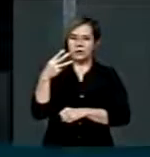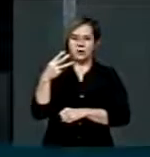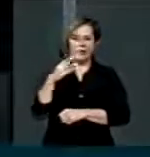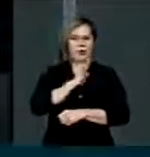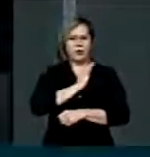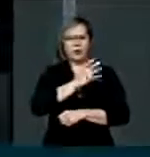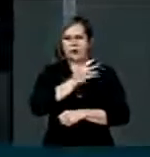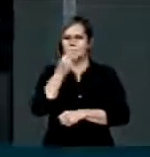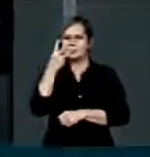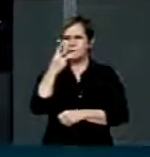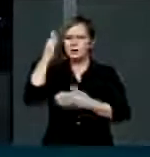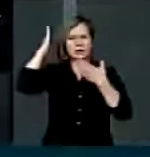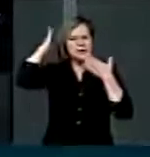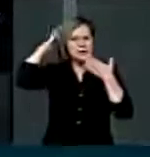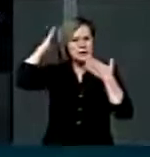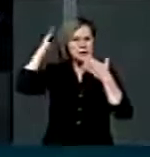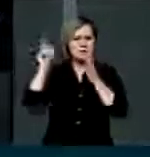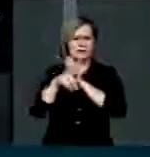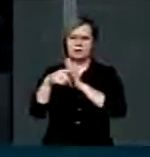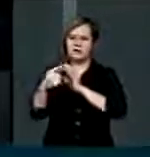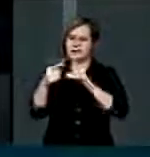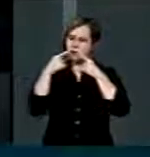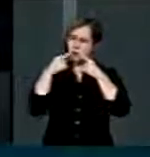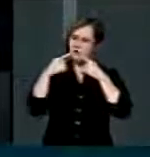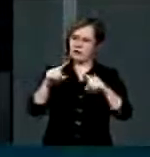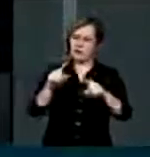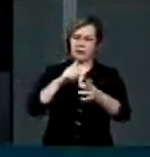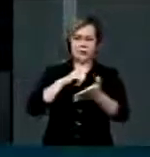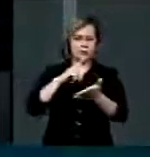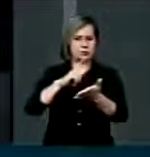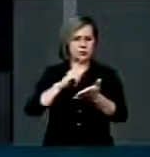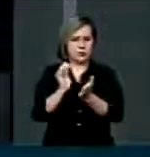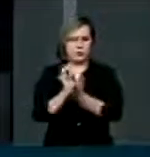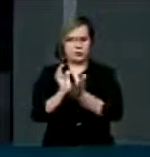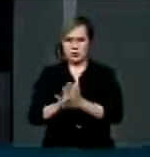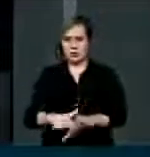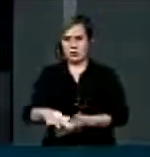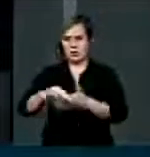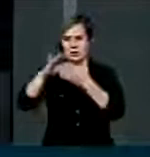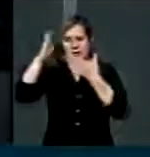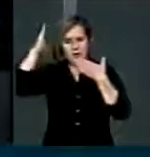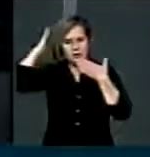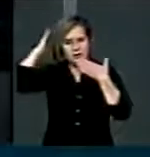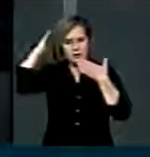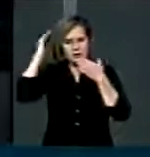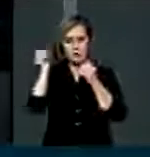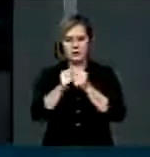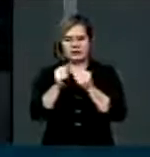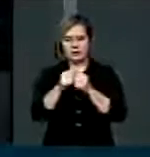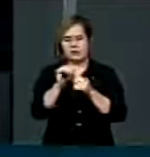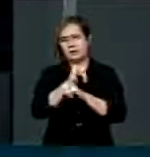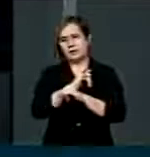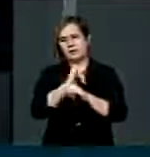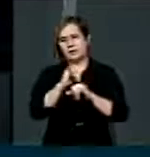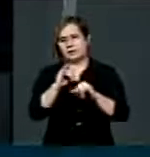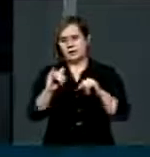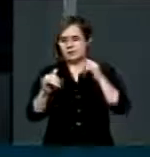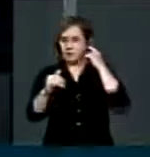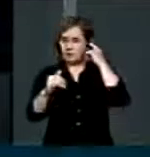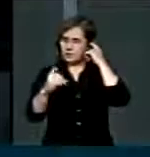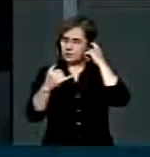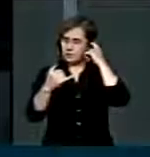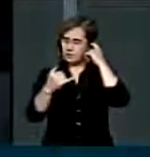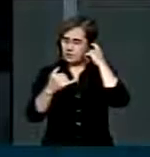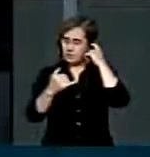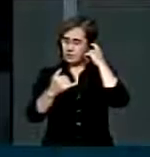bárbaro de 3 indígenas denunciados por lideranças indígenas: Aurino Santos Calazans, de 31 anos,